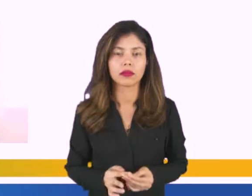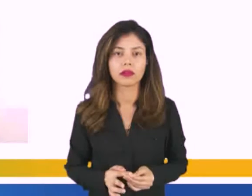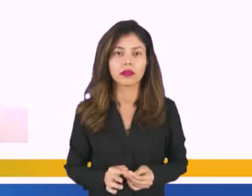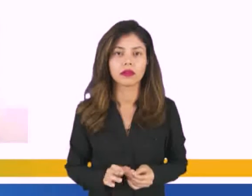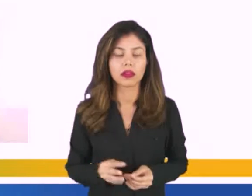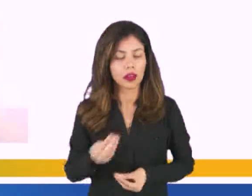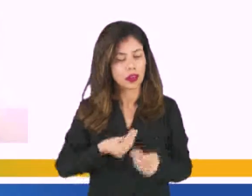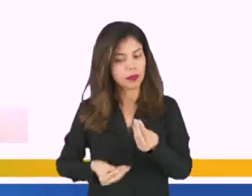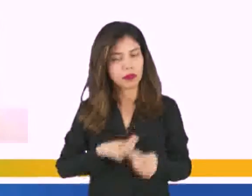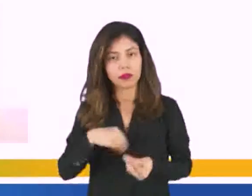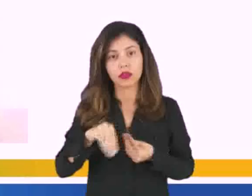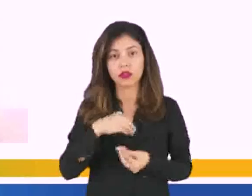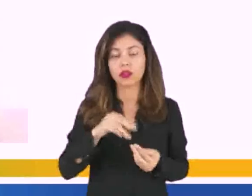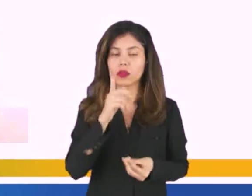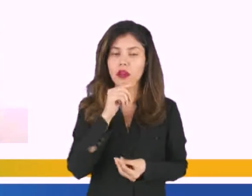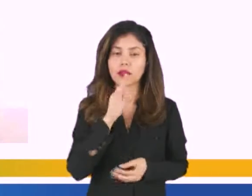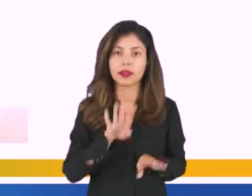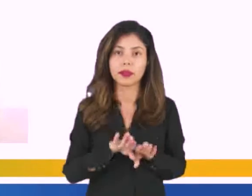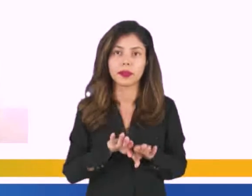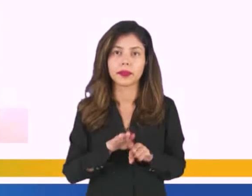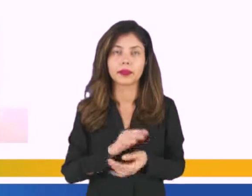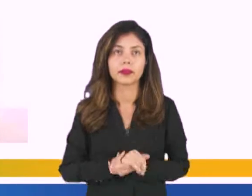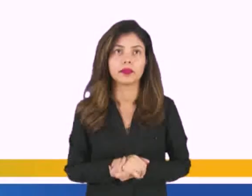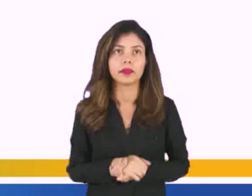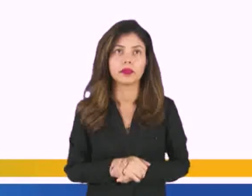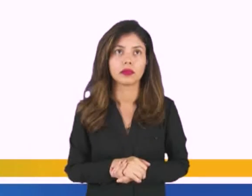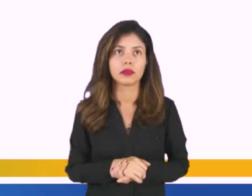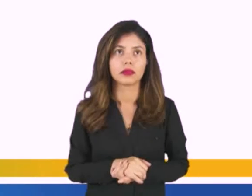E, portanto, também interage com a água, né?